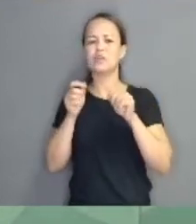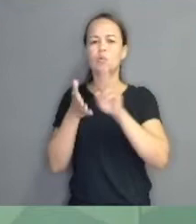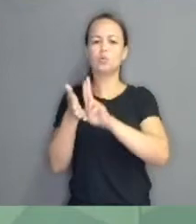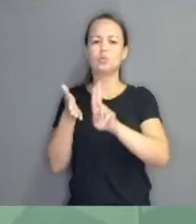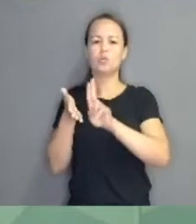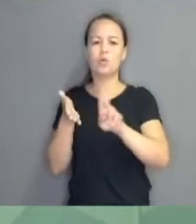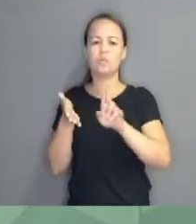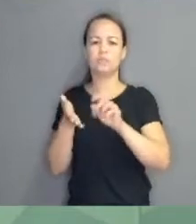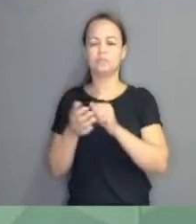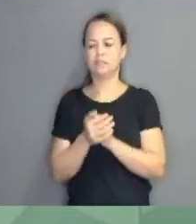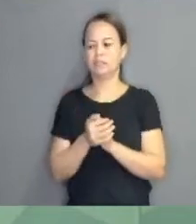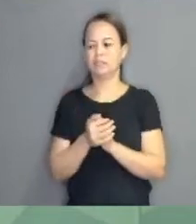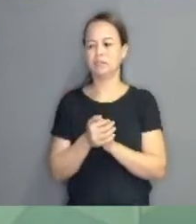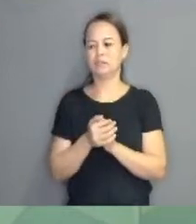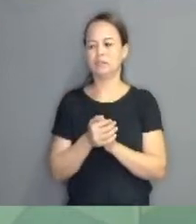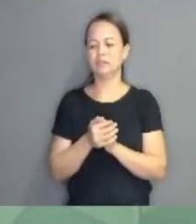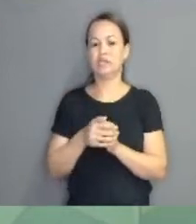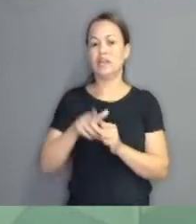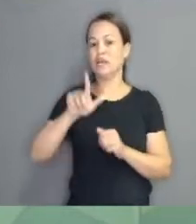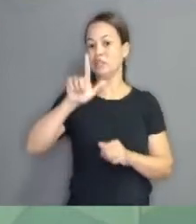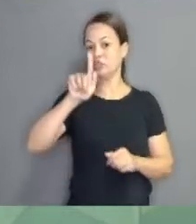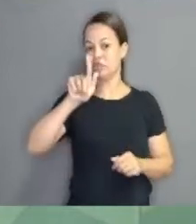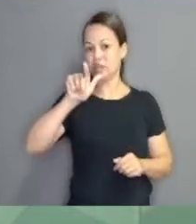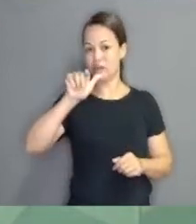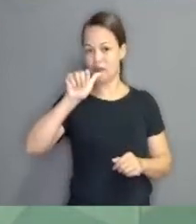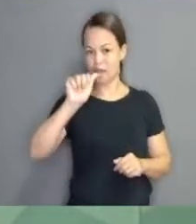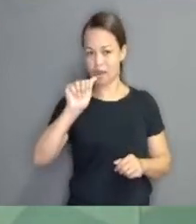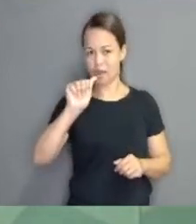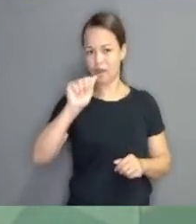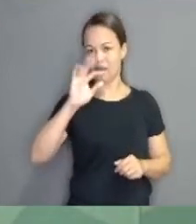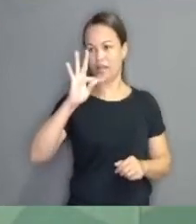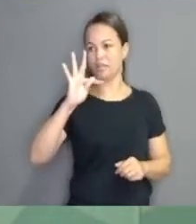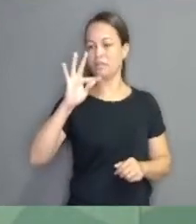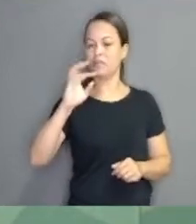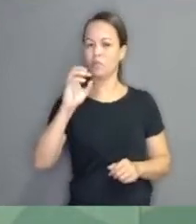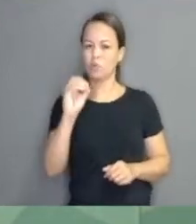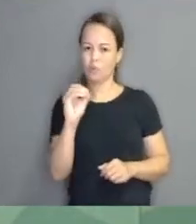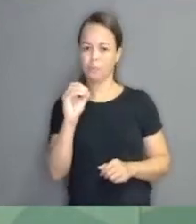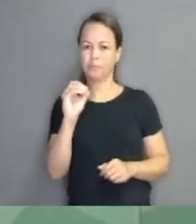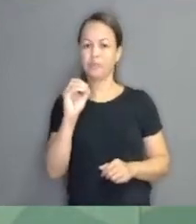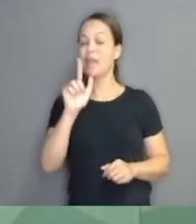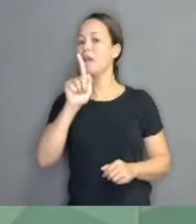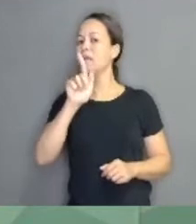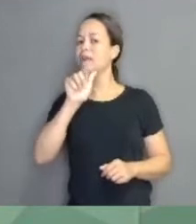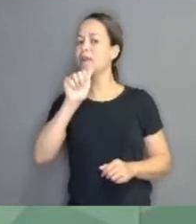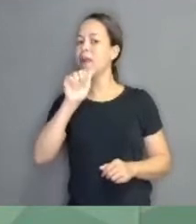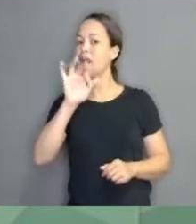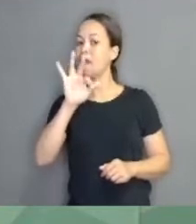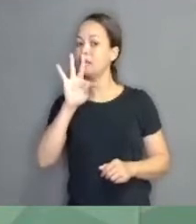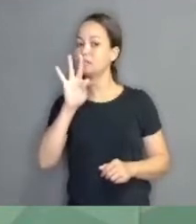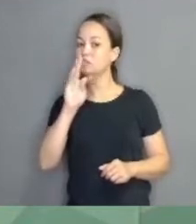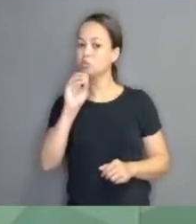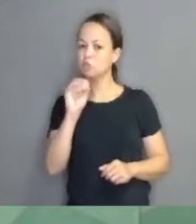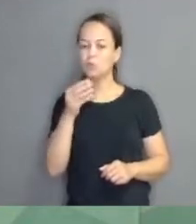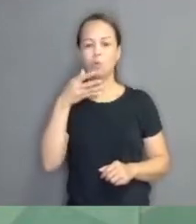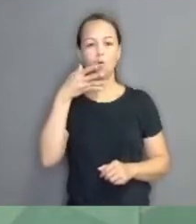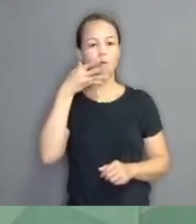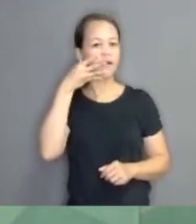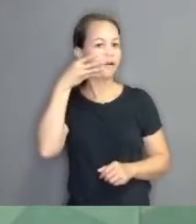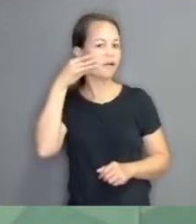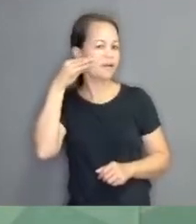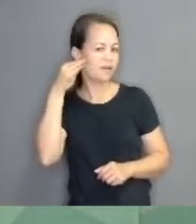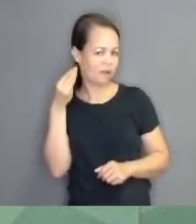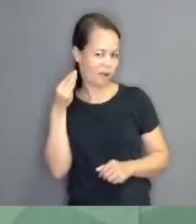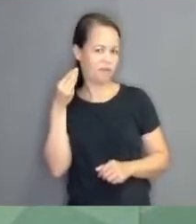ler i g h t o gato Aqui nós temos